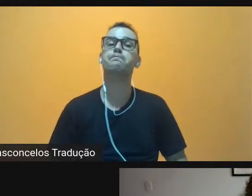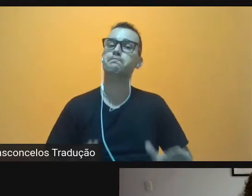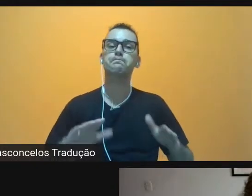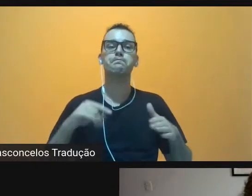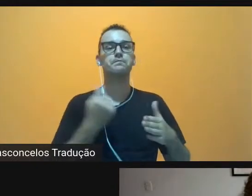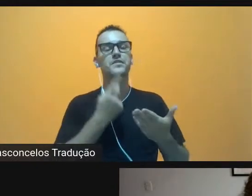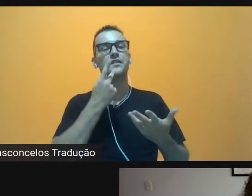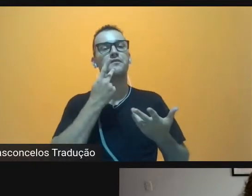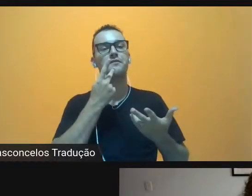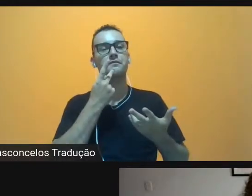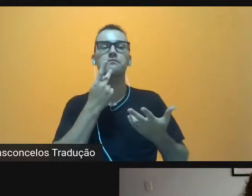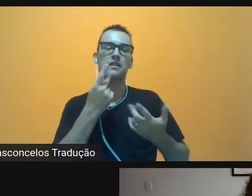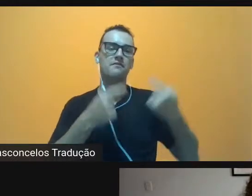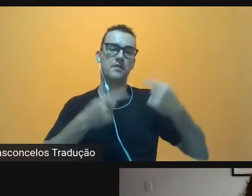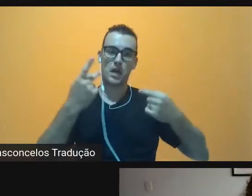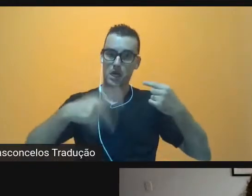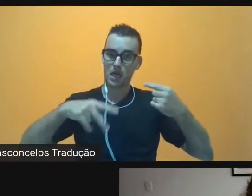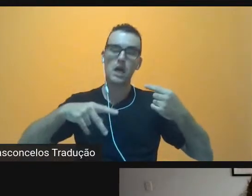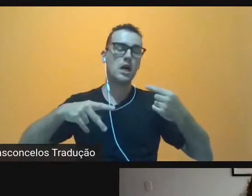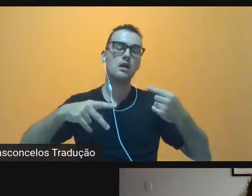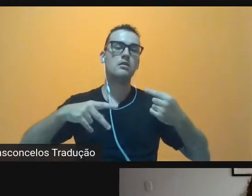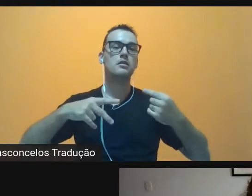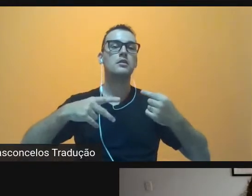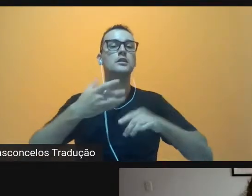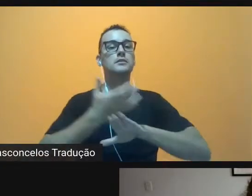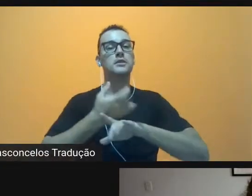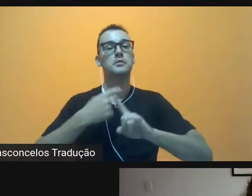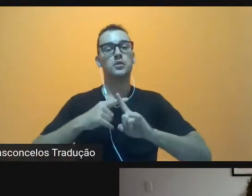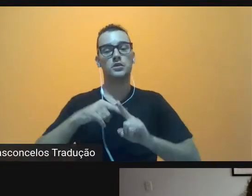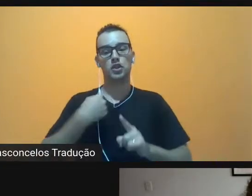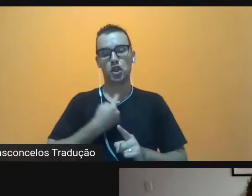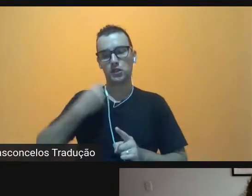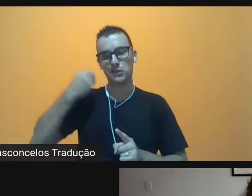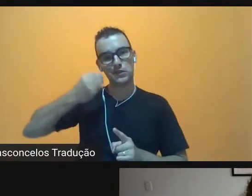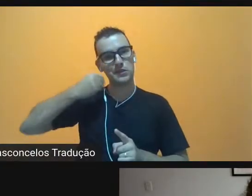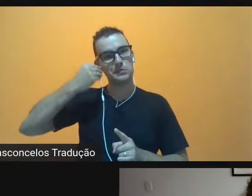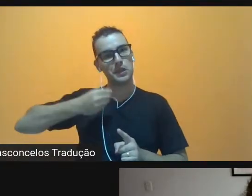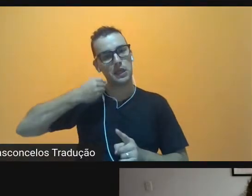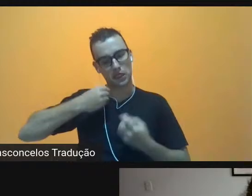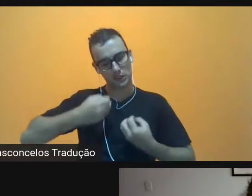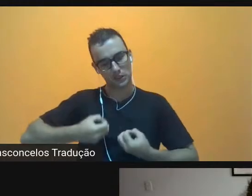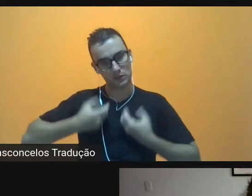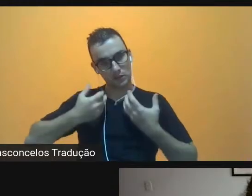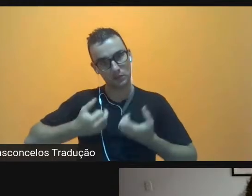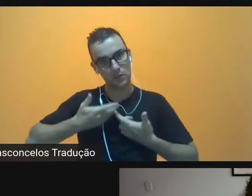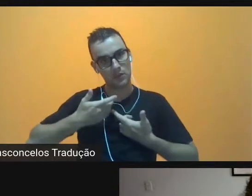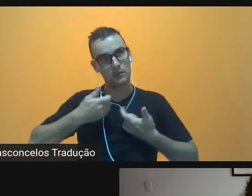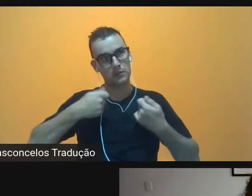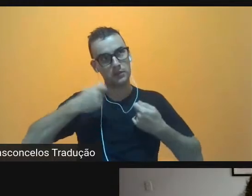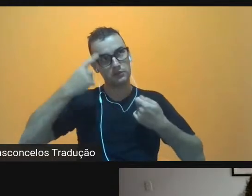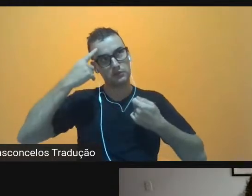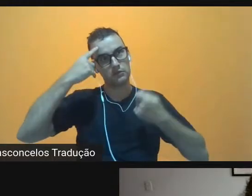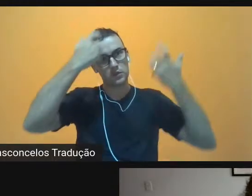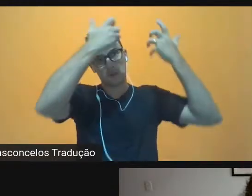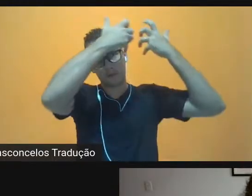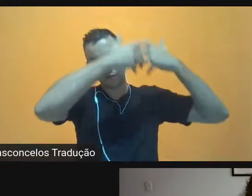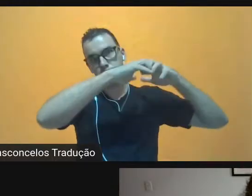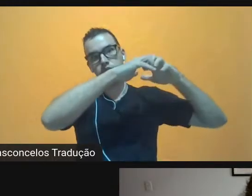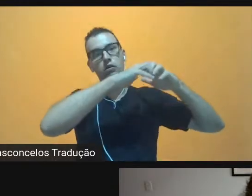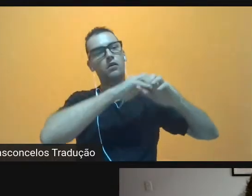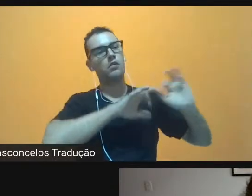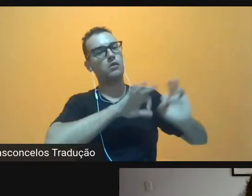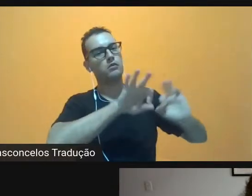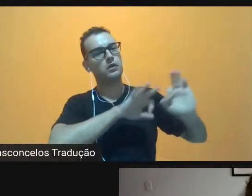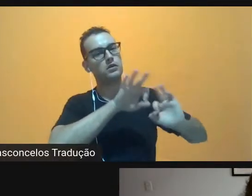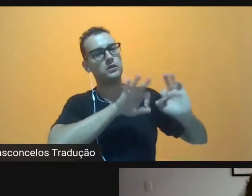na disciplina, que as nossas vivências, elas precisam serem organizadas na forma de pesquisa, né?